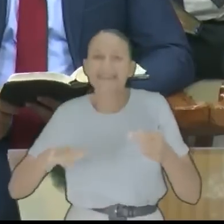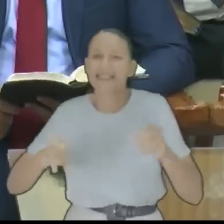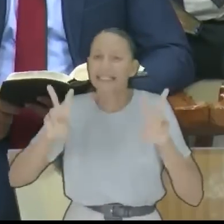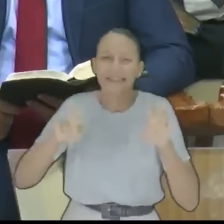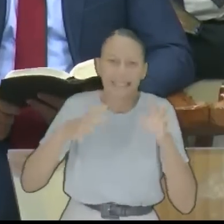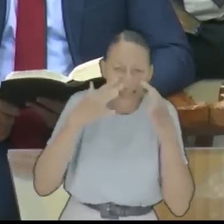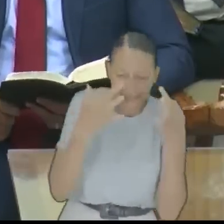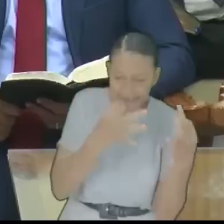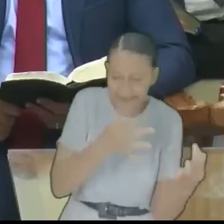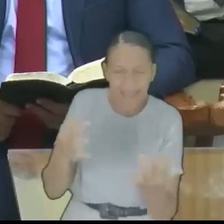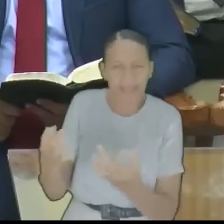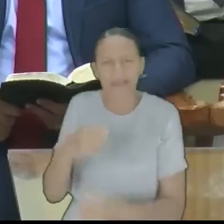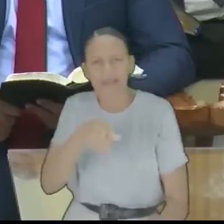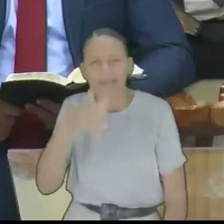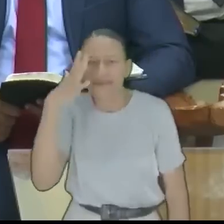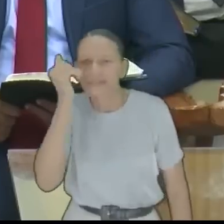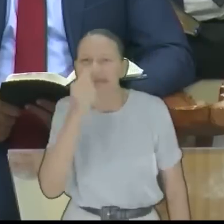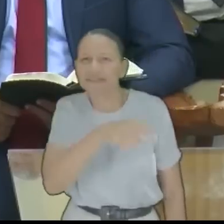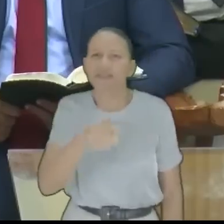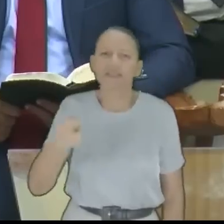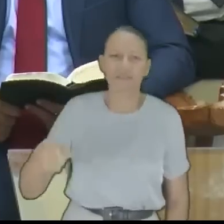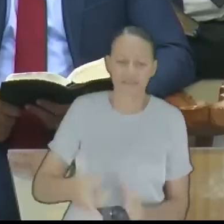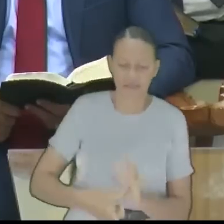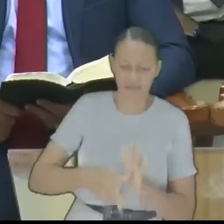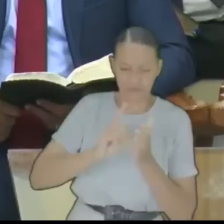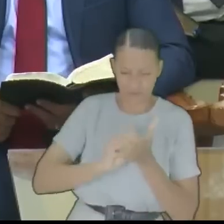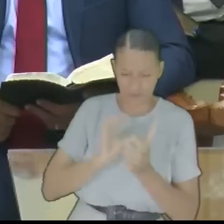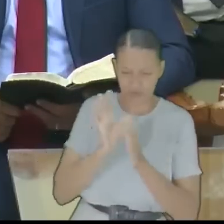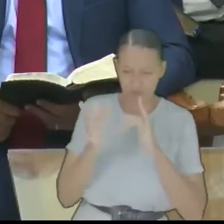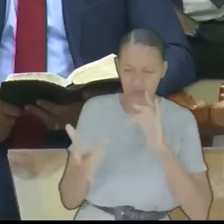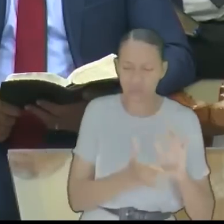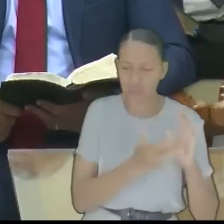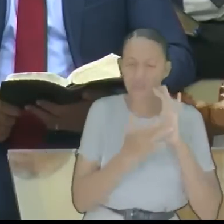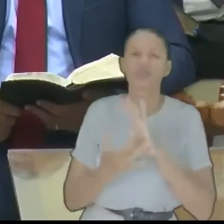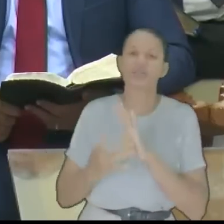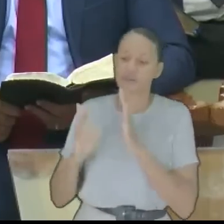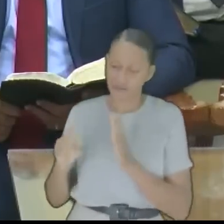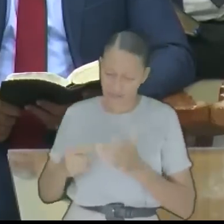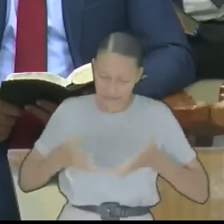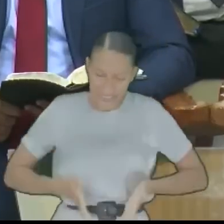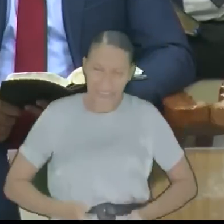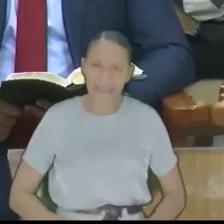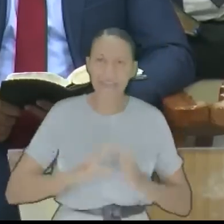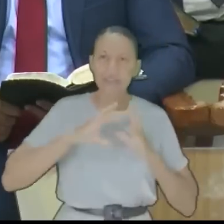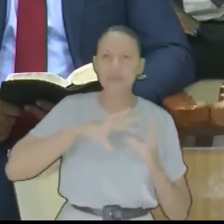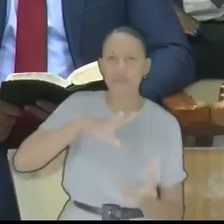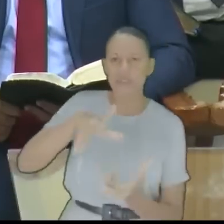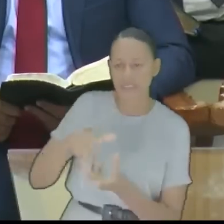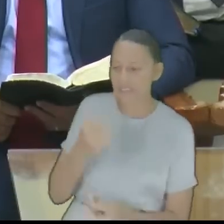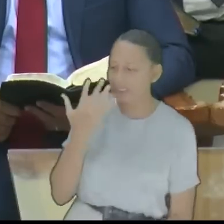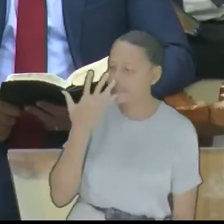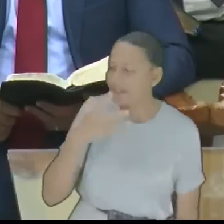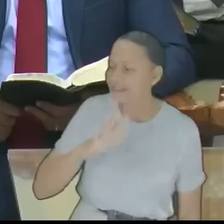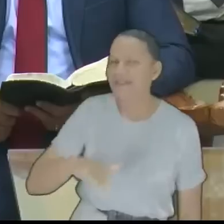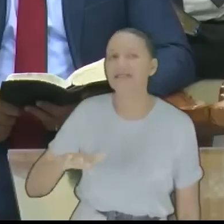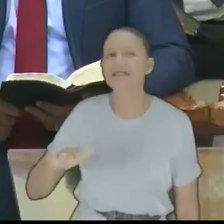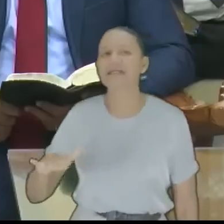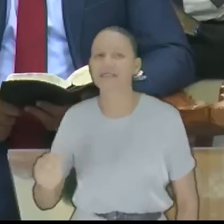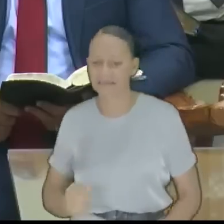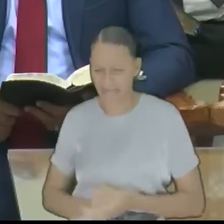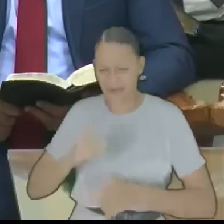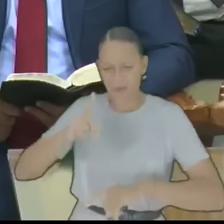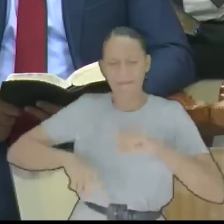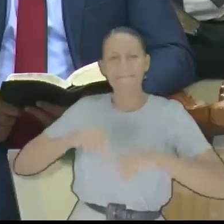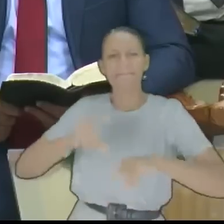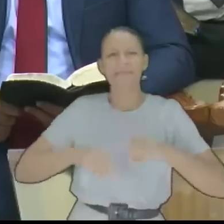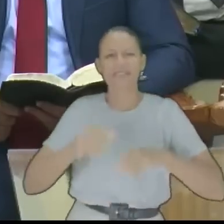Presta atenção. Você sabia que antes de Jesus vir à terra, criança, irmão, era um